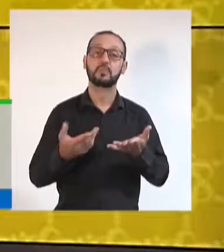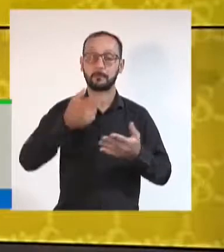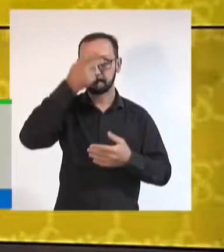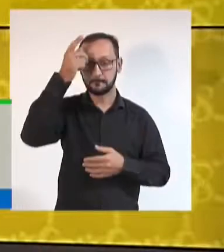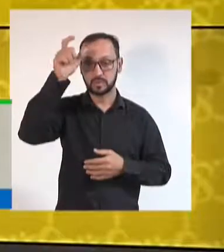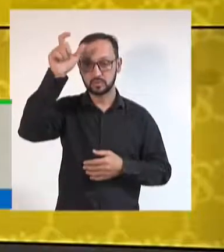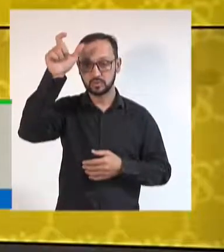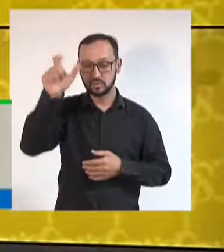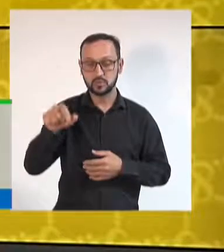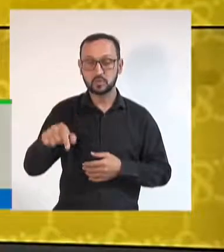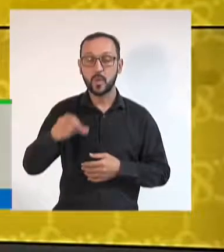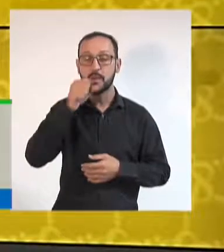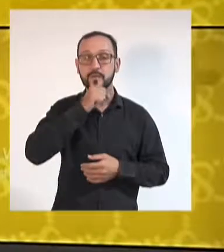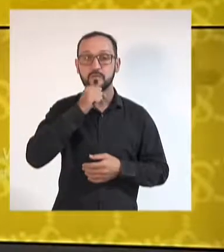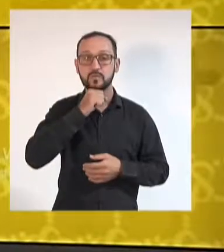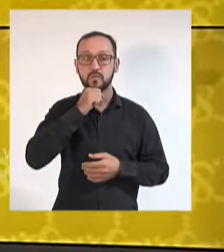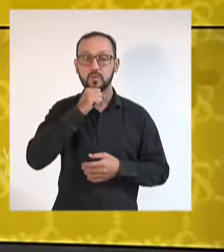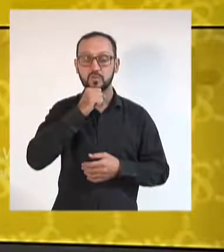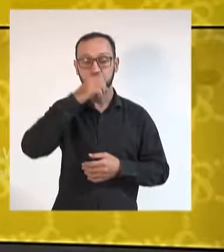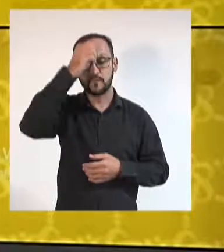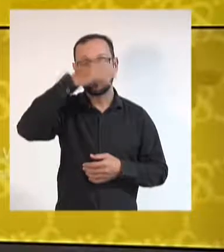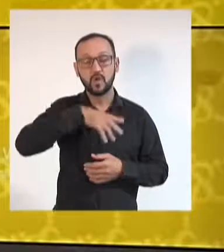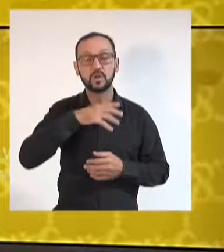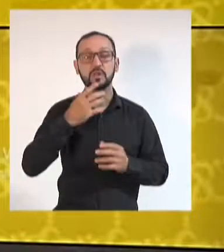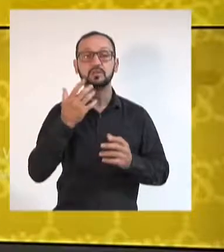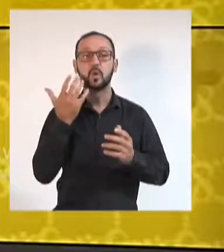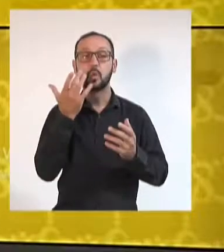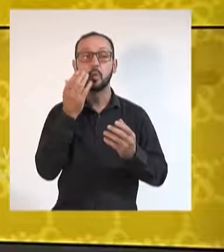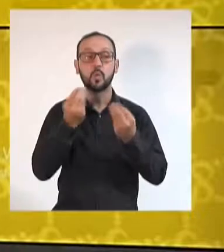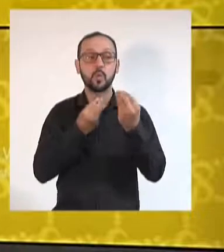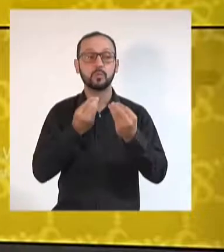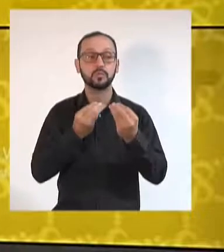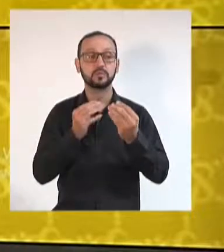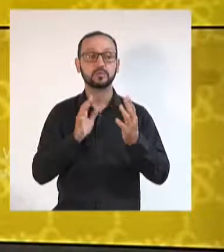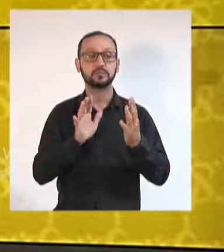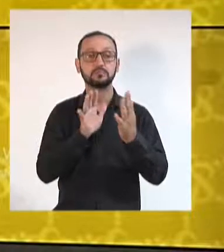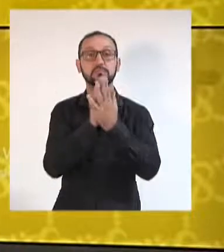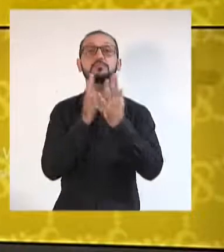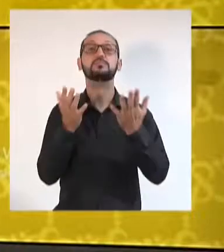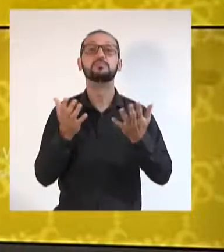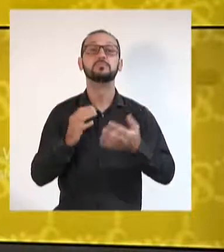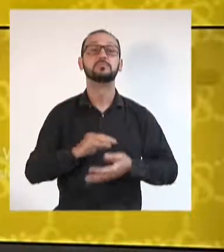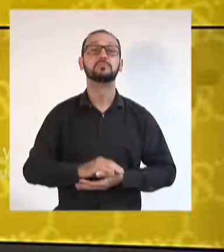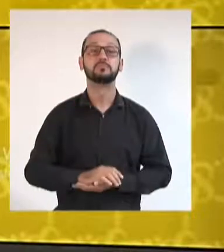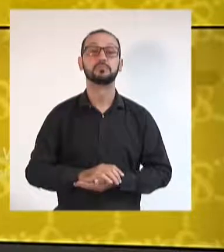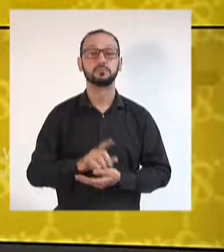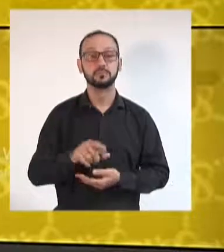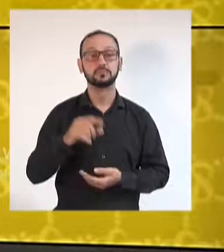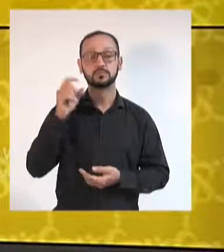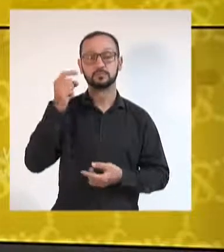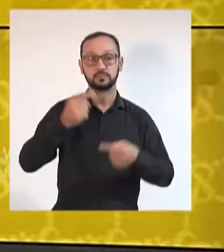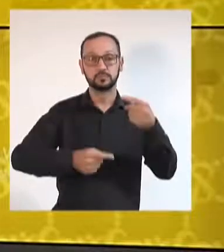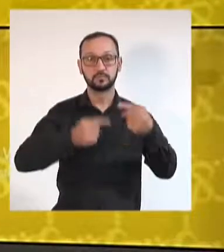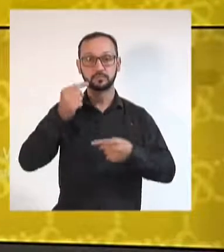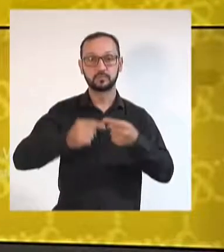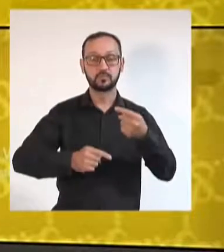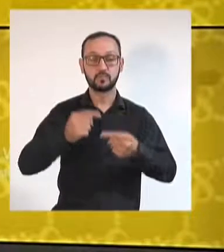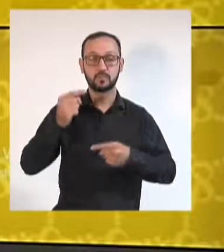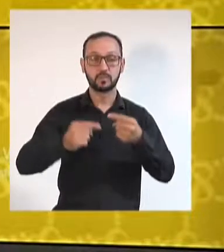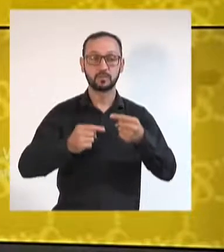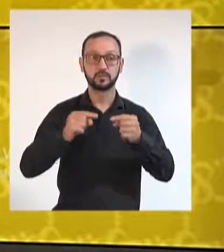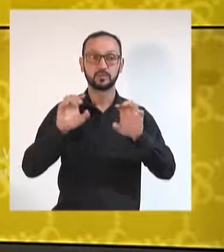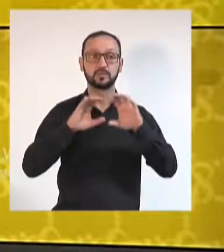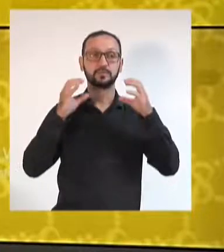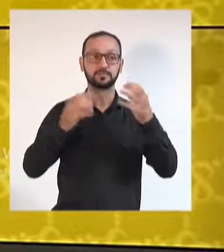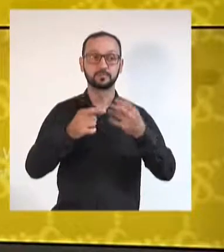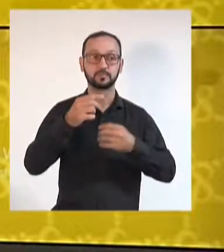Pessoa Idosa no enfrentamento à violência. Uma delas é o que é discutido na conferência. O deputado